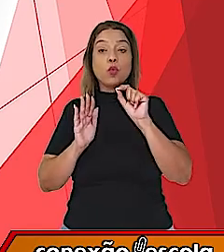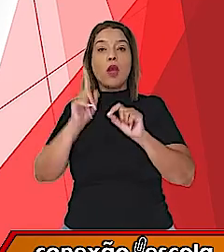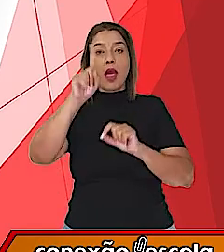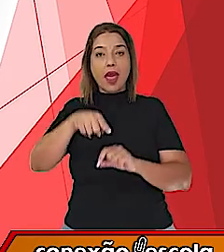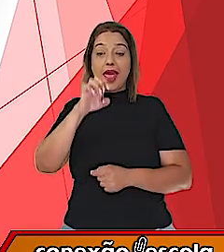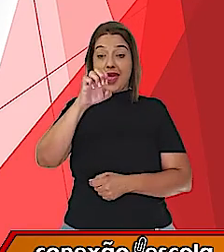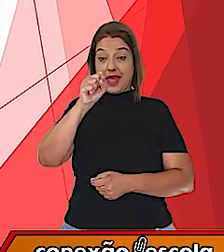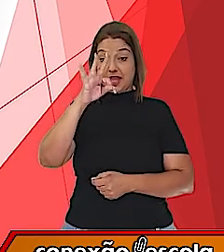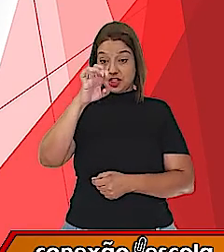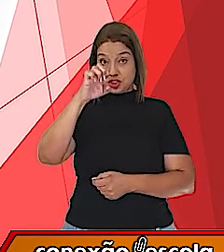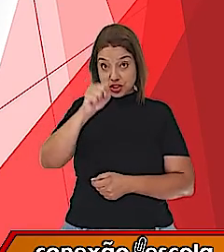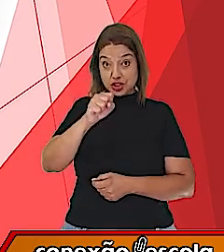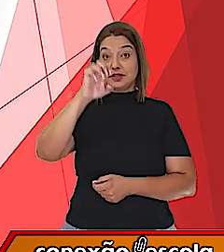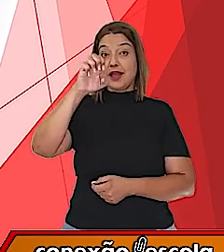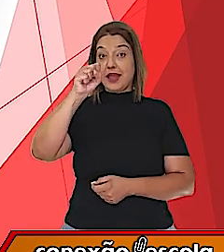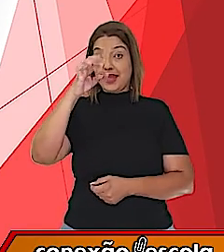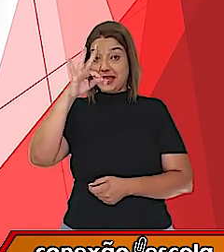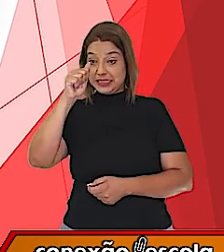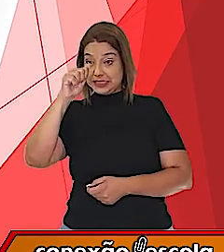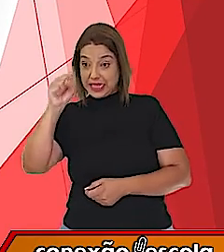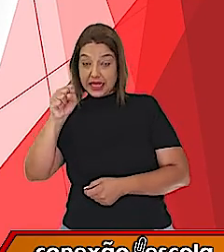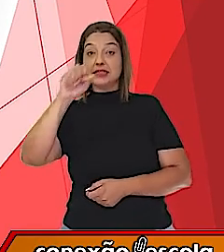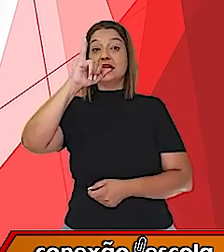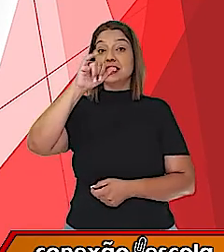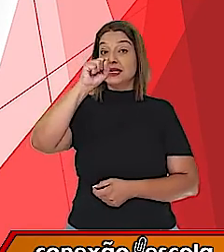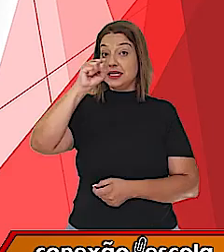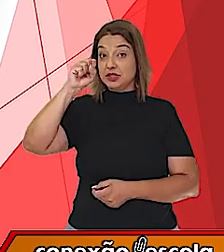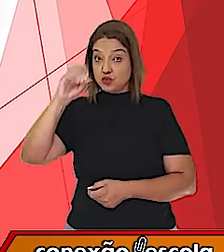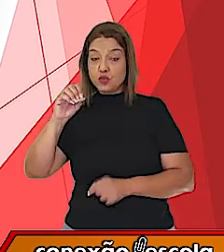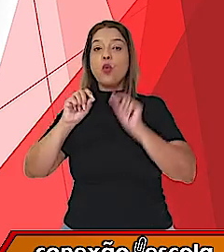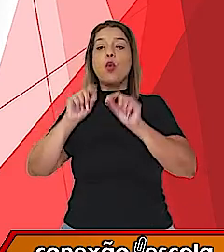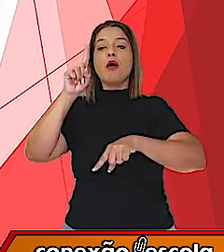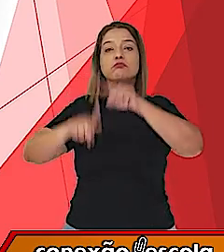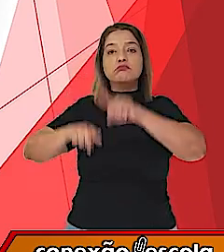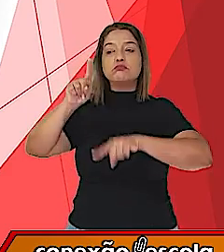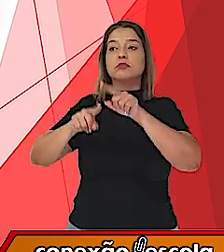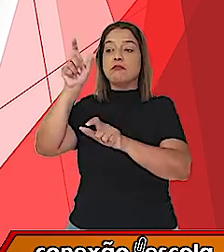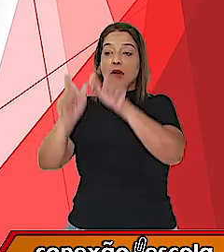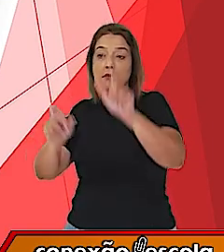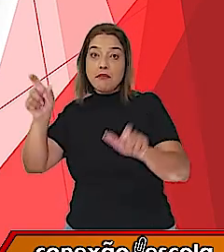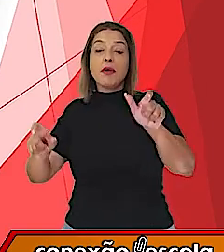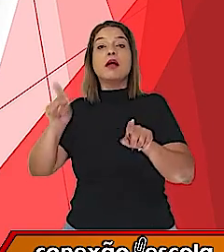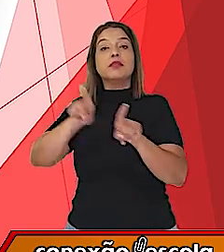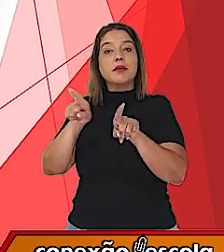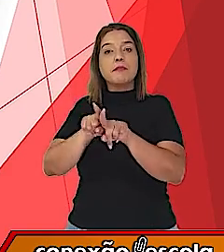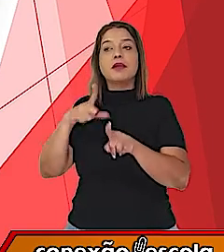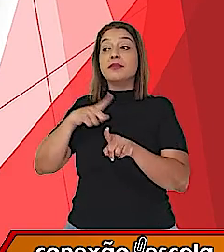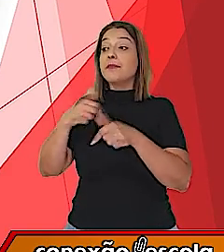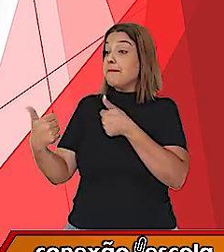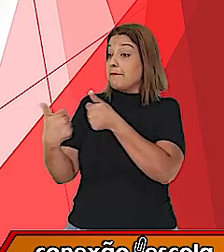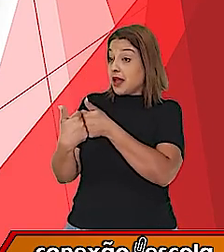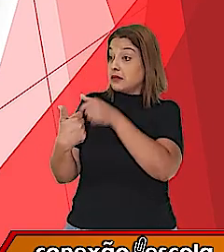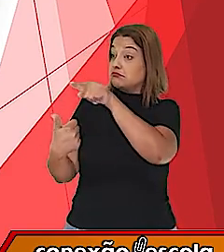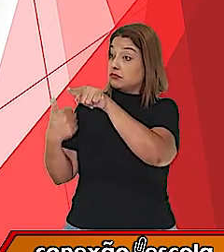demonstrativos estes e estas e isto são usadas para as pessoas ou coisas que se encontram perto da pessoa que